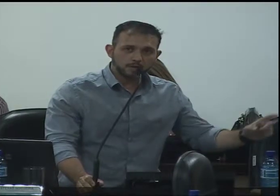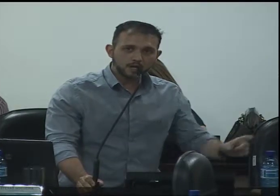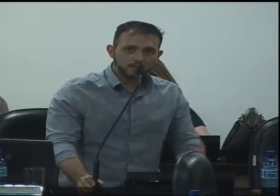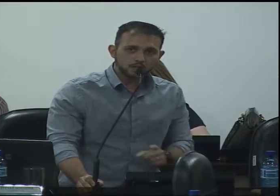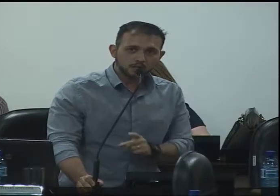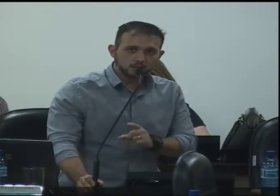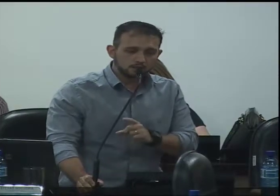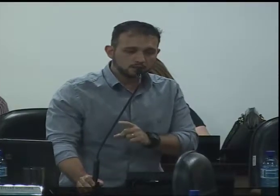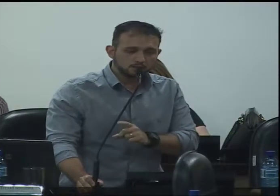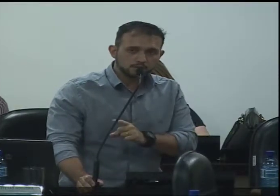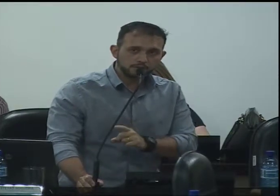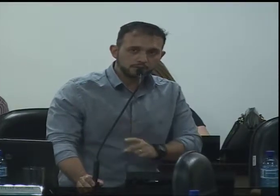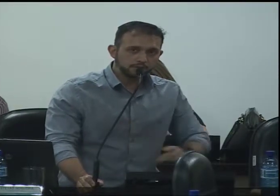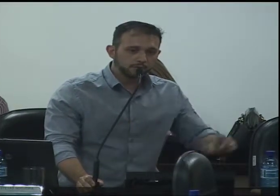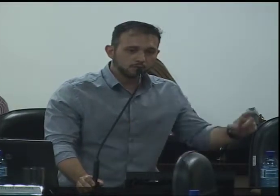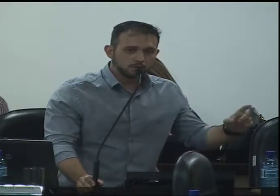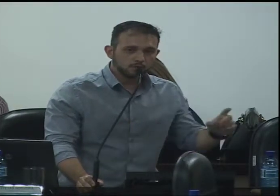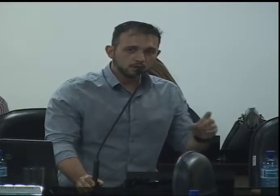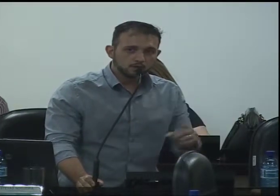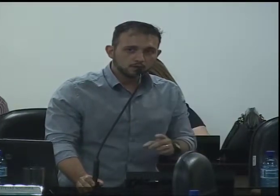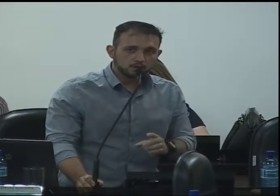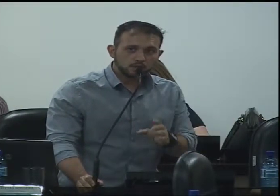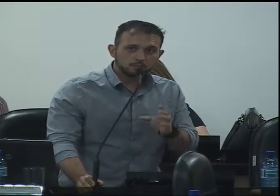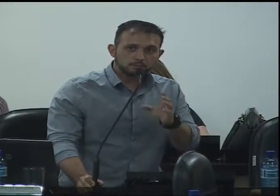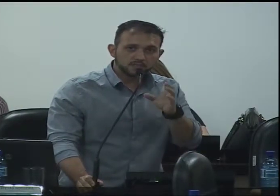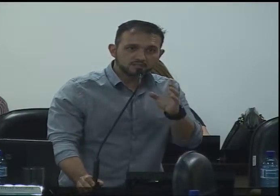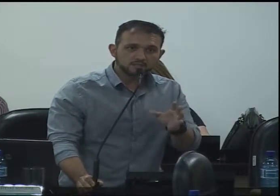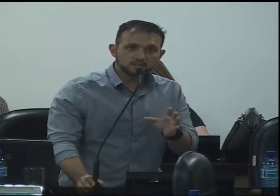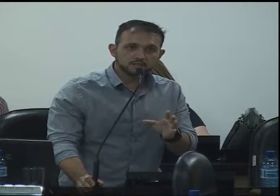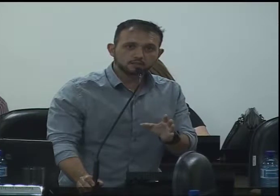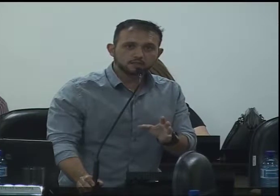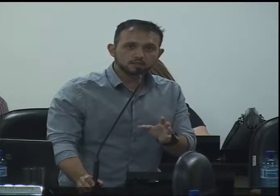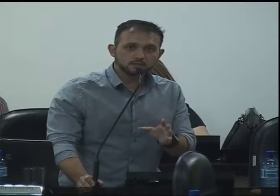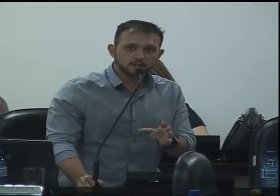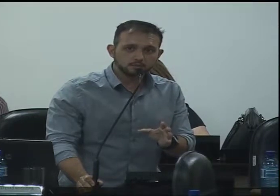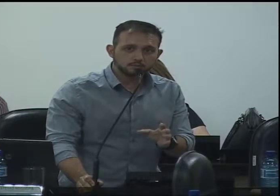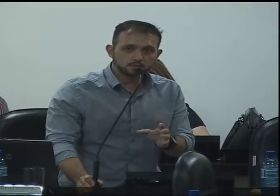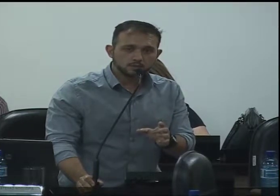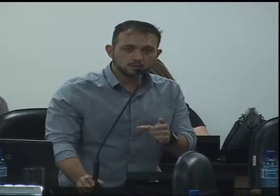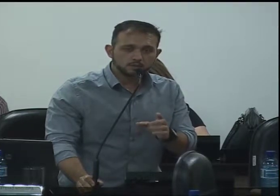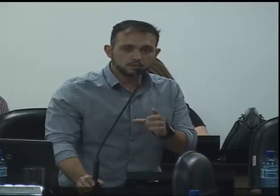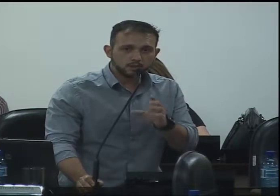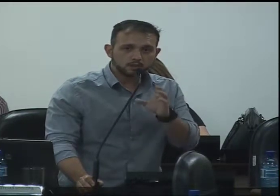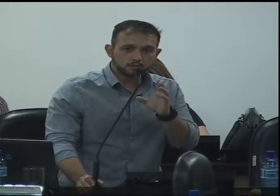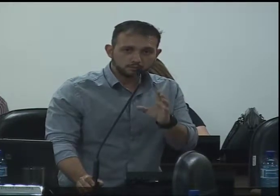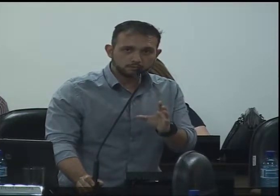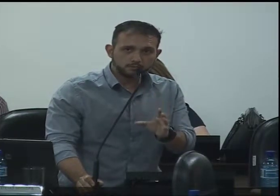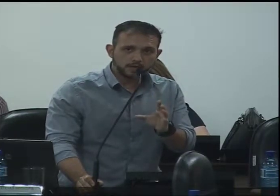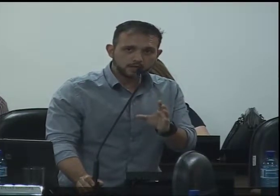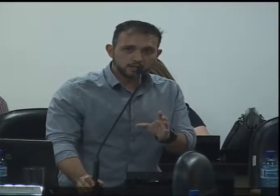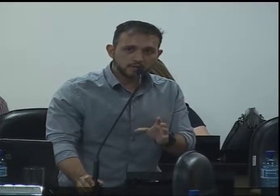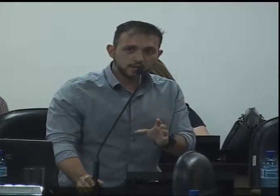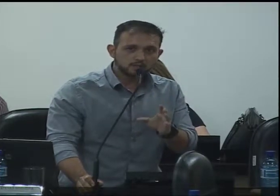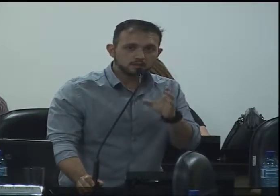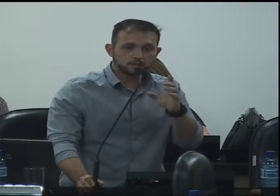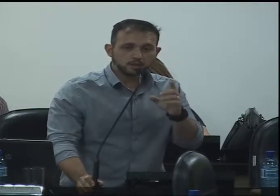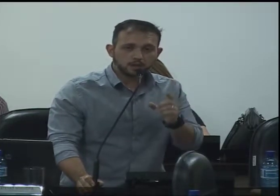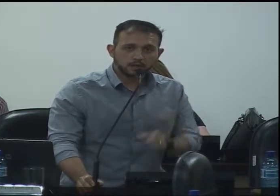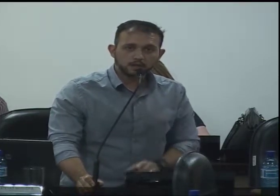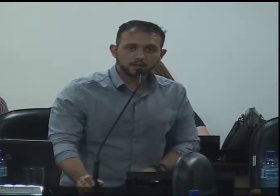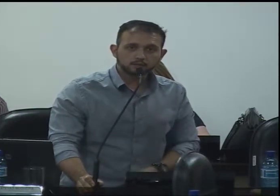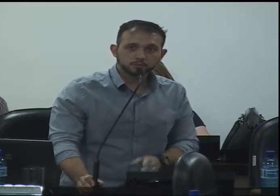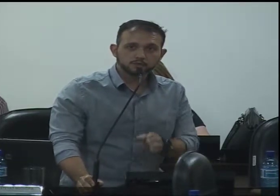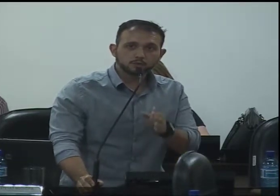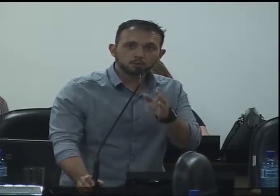aquela barriga de fio que precisa ser organizado, né? Vale lembrar que